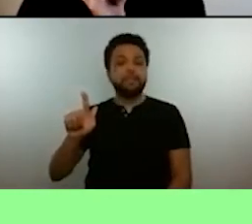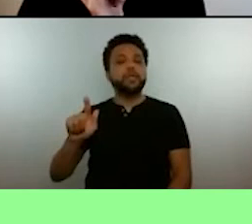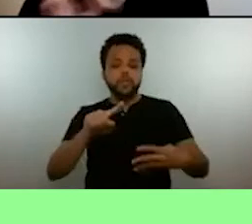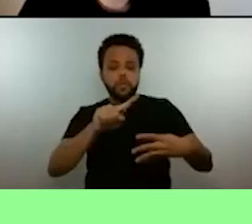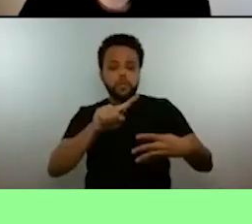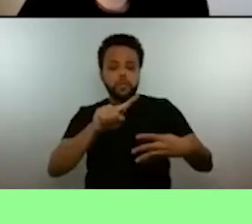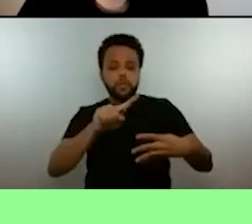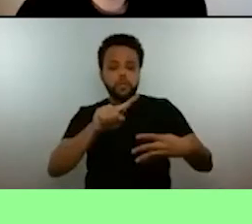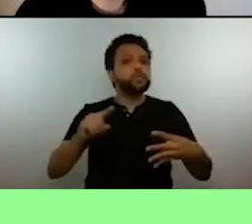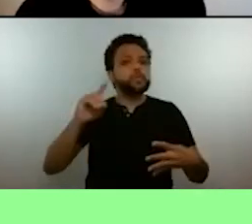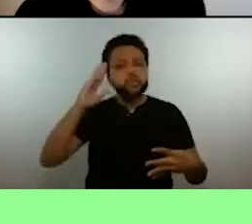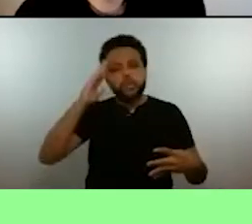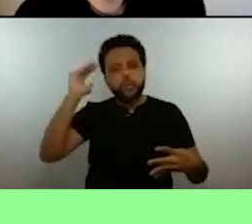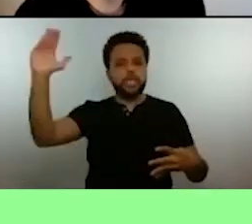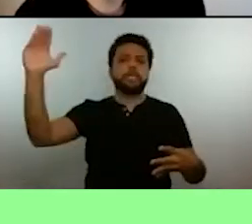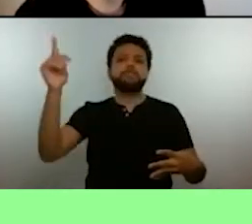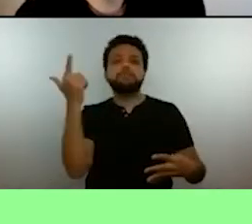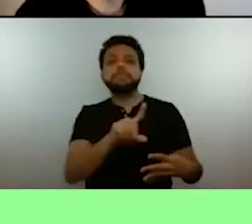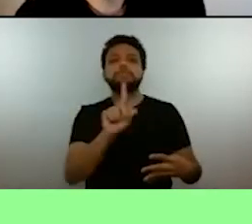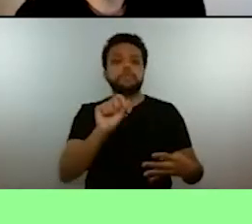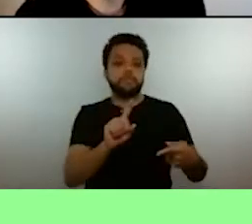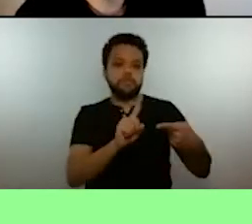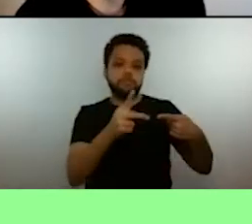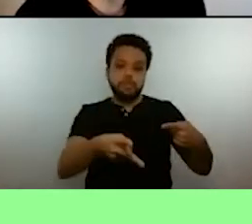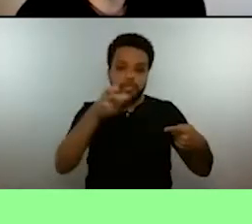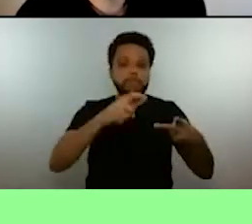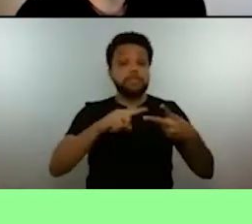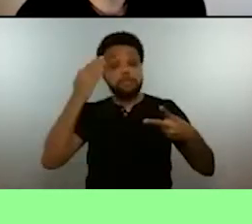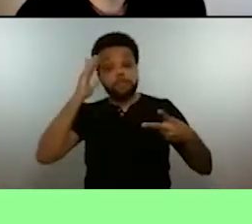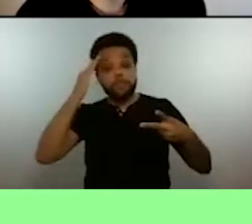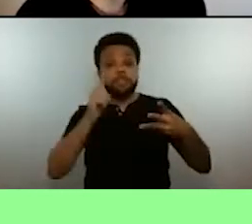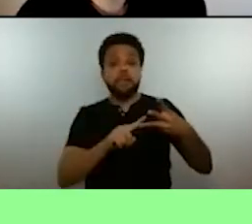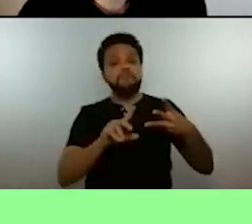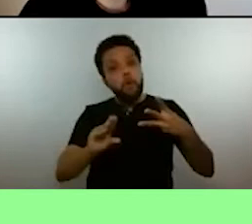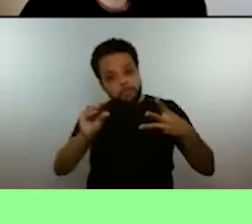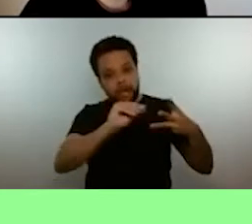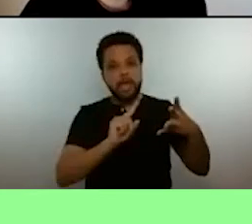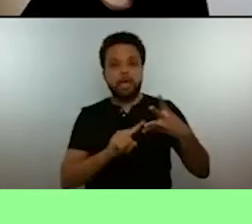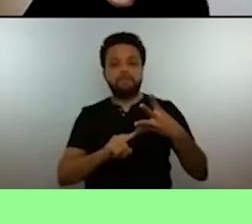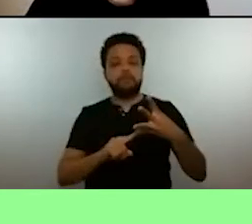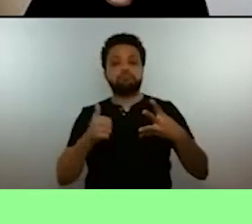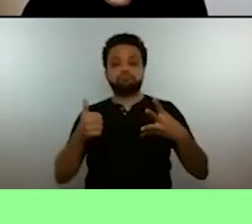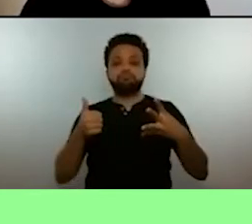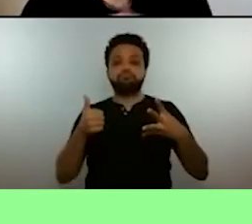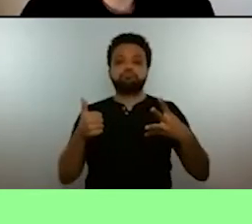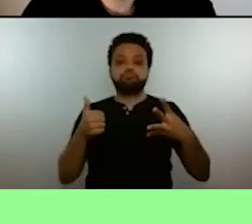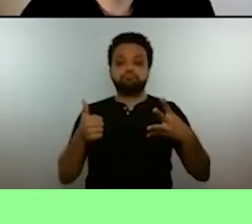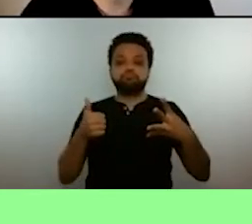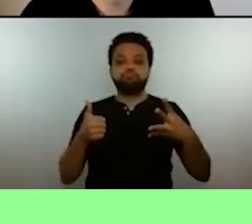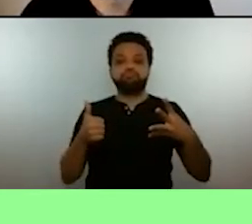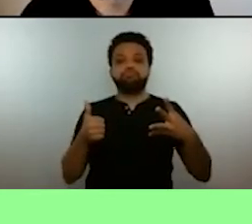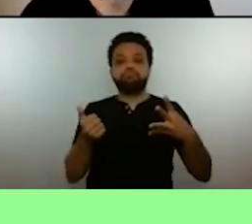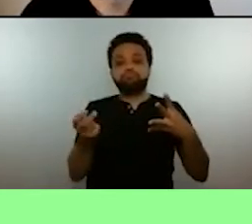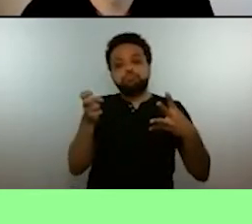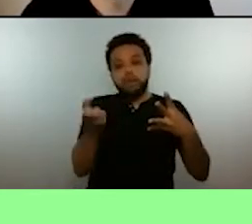da WCAG. Perceptível, compreensivo, operável e robusto. WCAG é uma diretriz muito pesada,